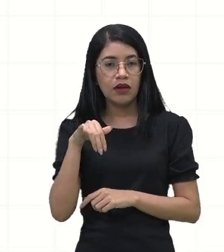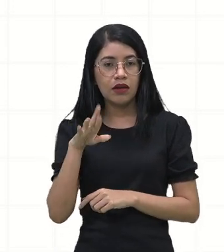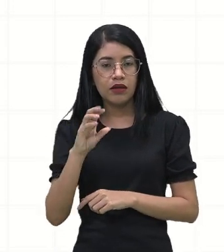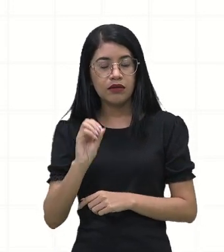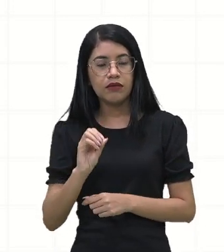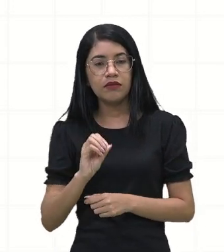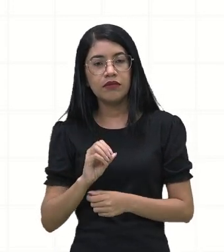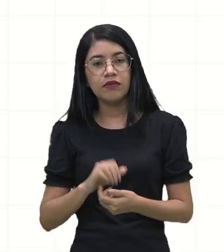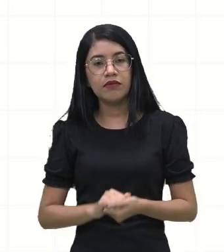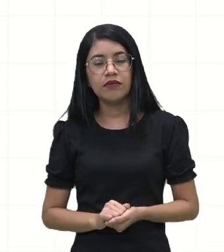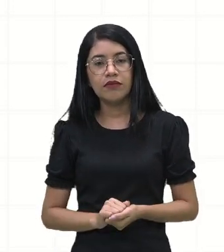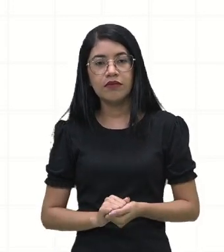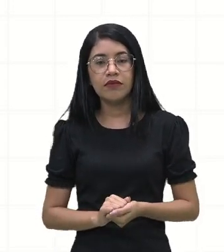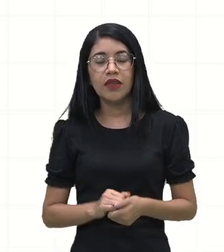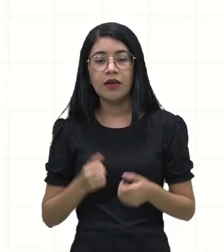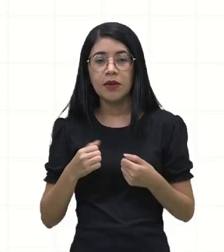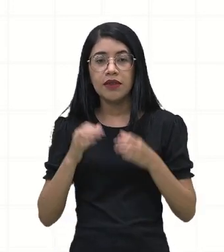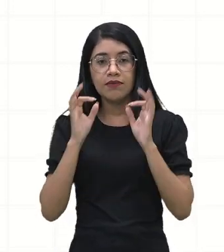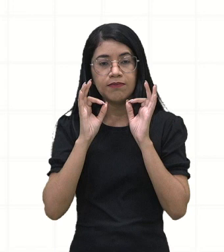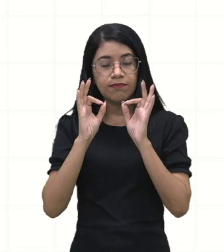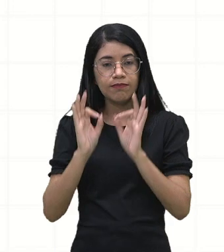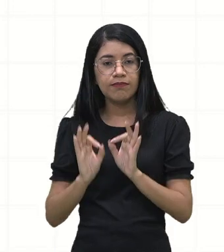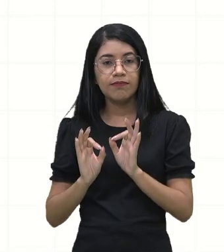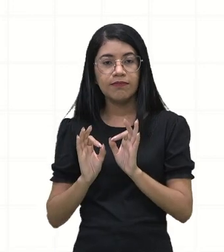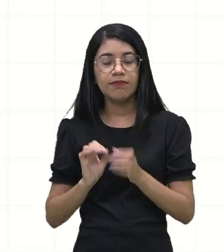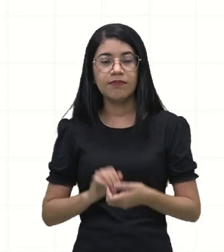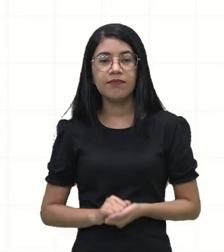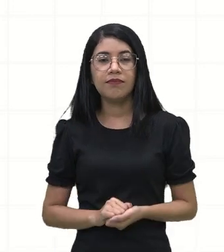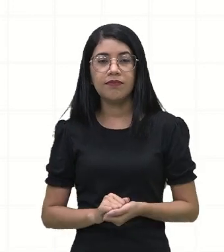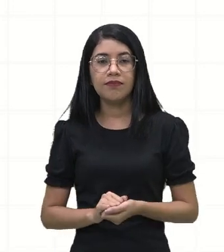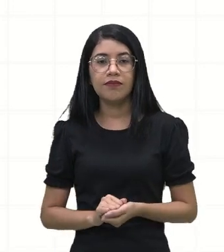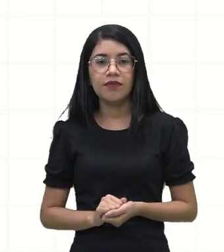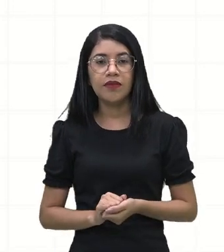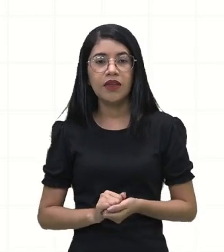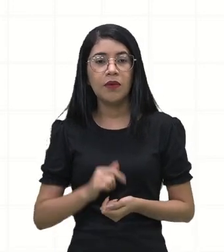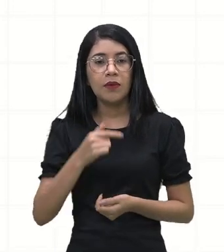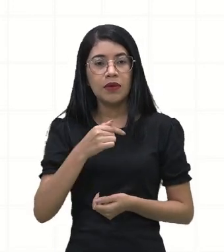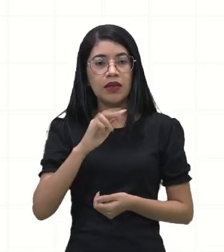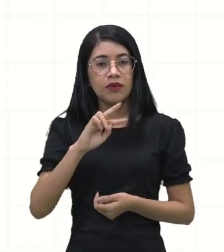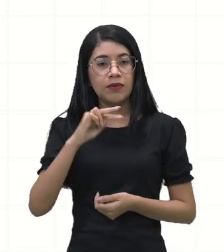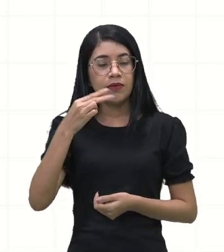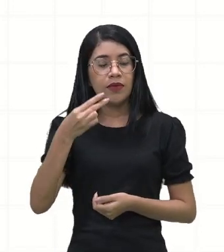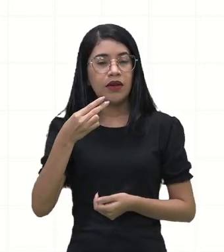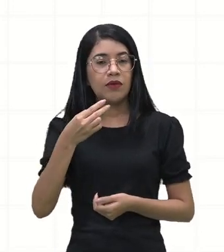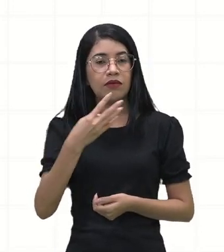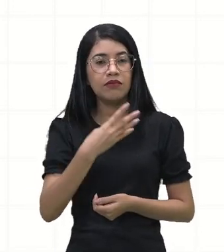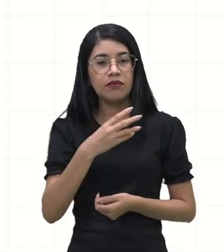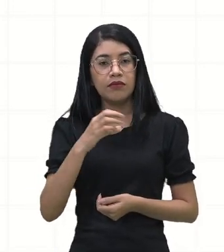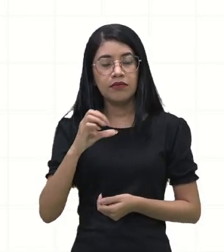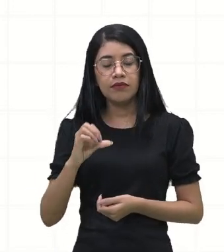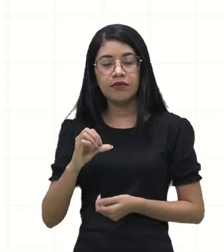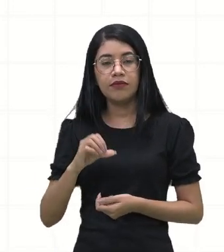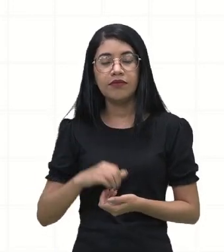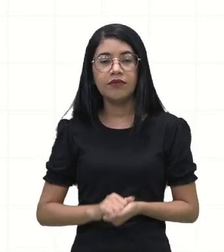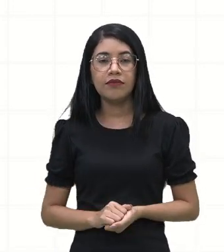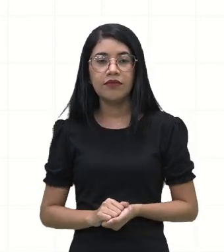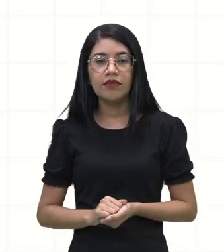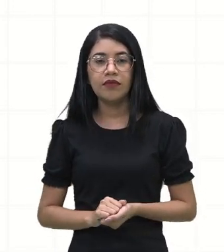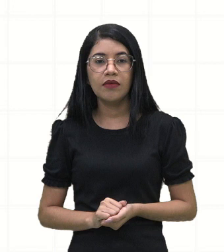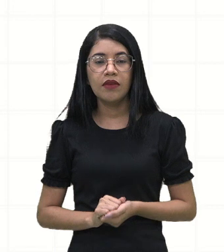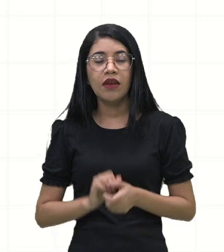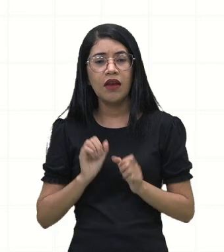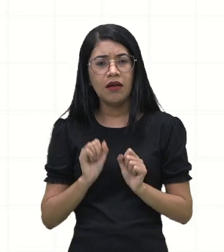tá? Então, esse é o cuidado que vocês têm que ter. 7 ao quadrado é 49, já sabemos. Então, você pode deixar